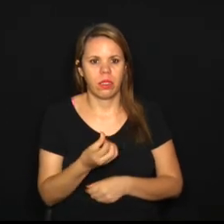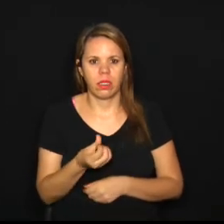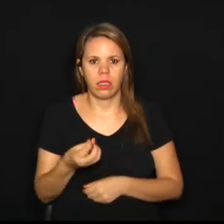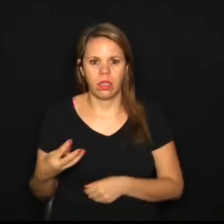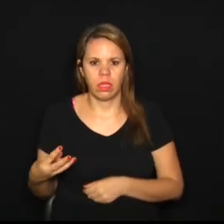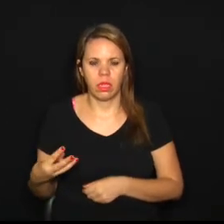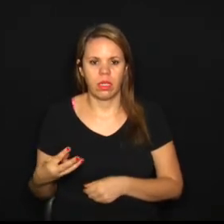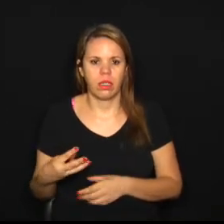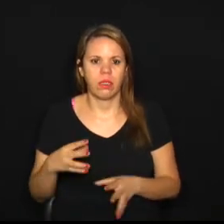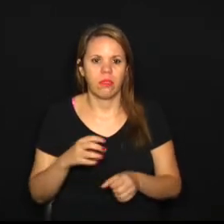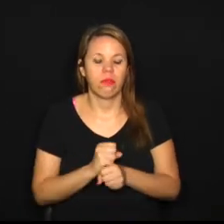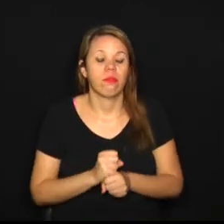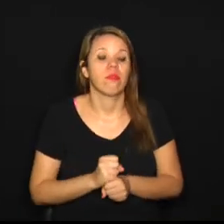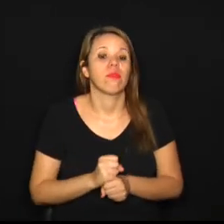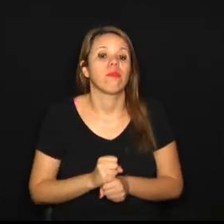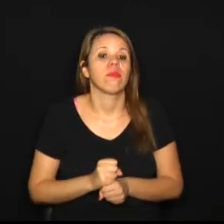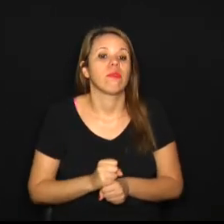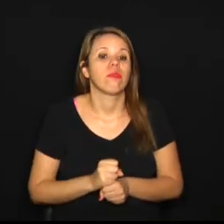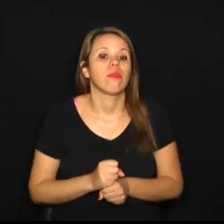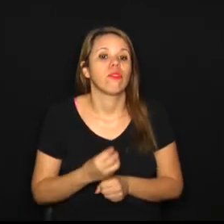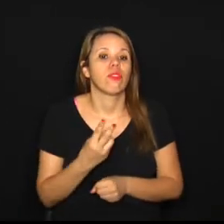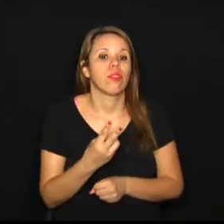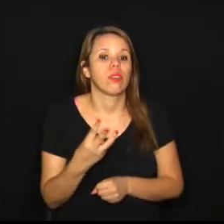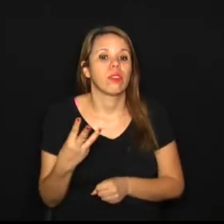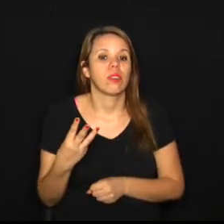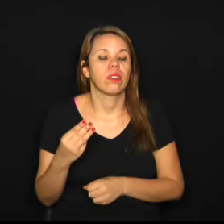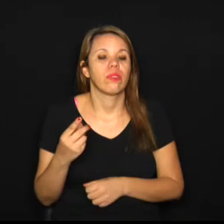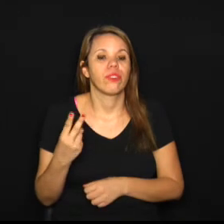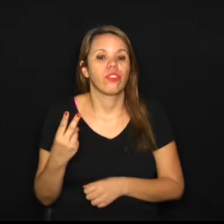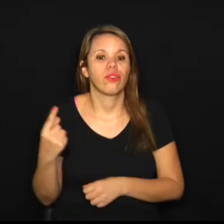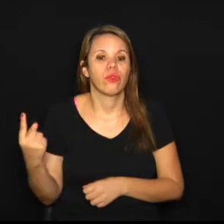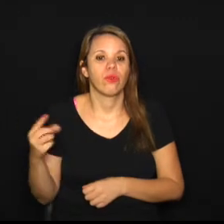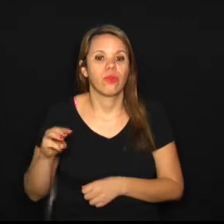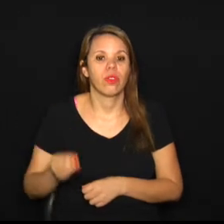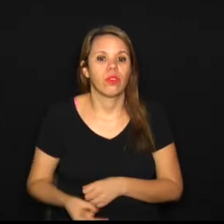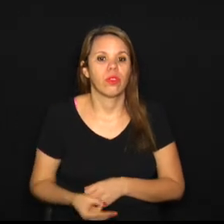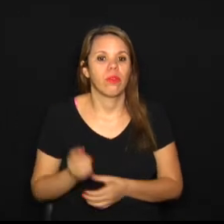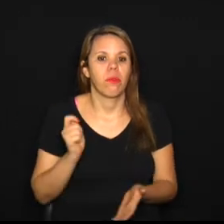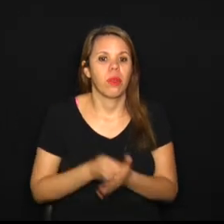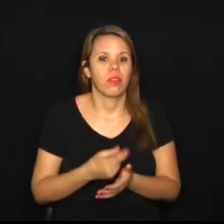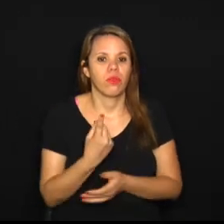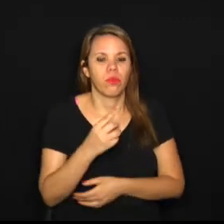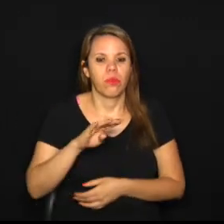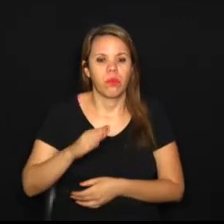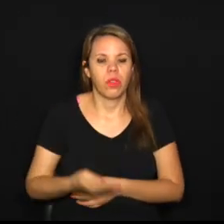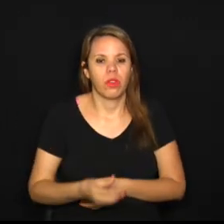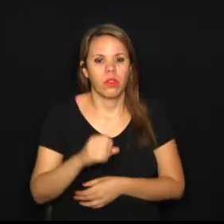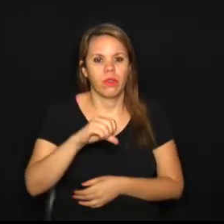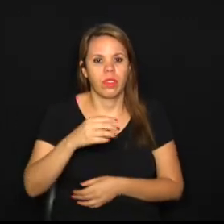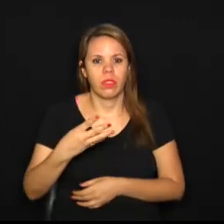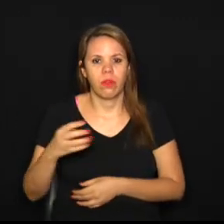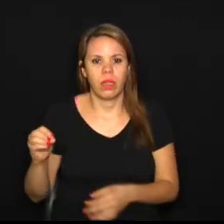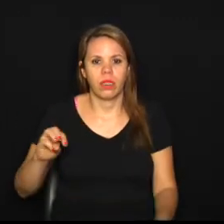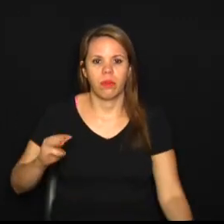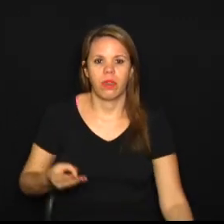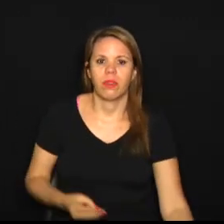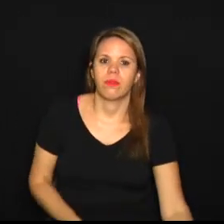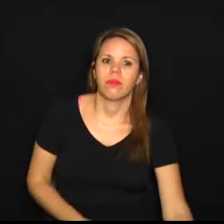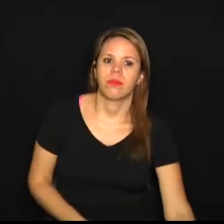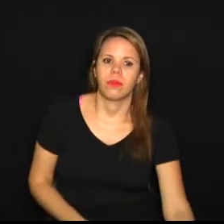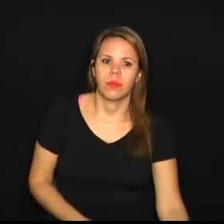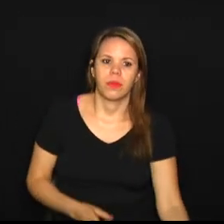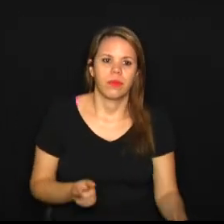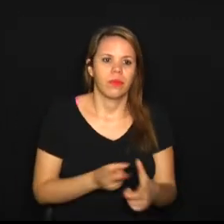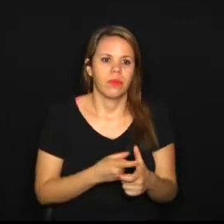2.463.000.000, desse total liquidou 2.321.000.000 e foram pagos 1.940.000.000. As despesas